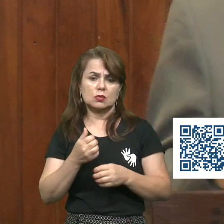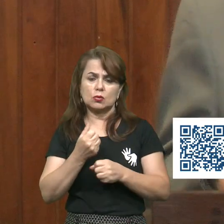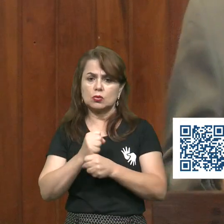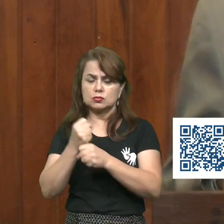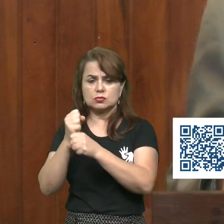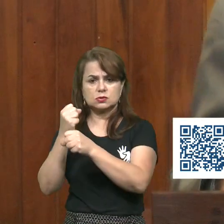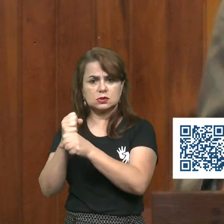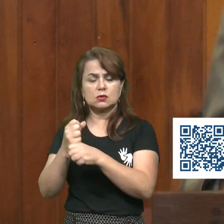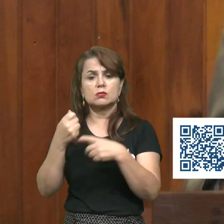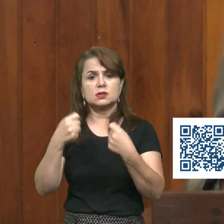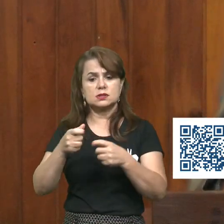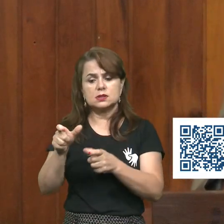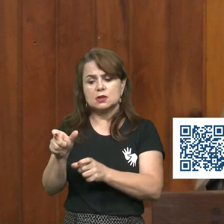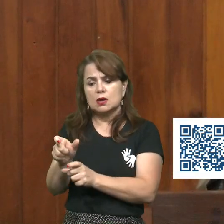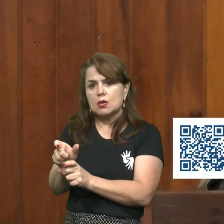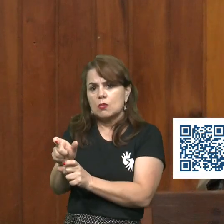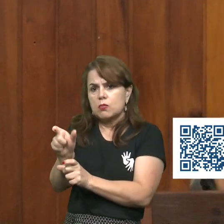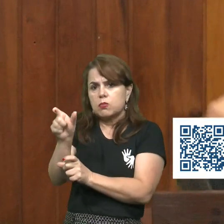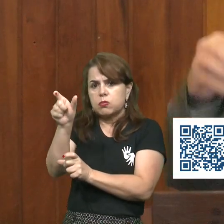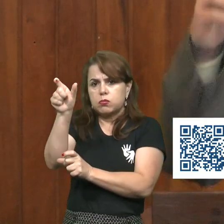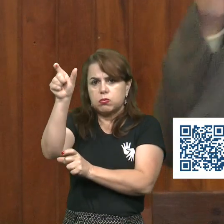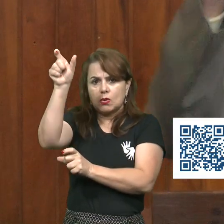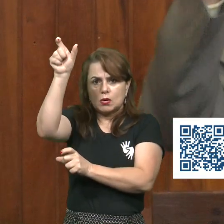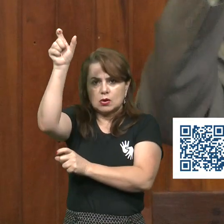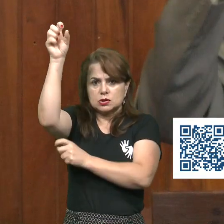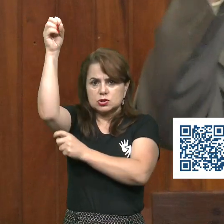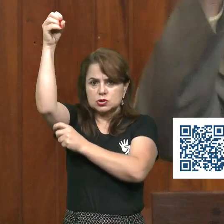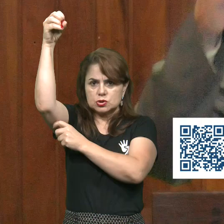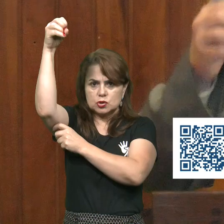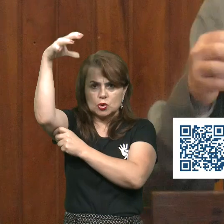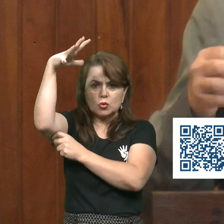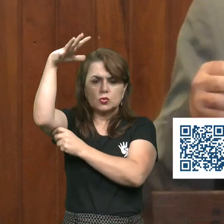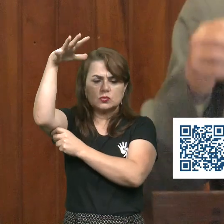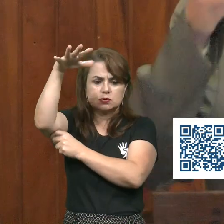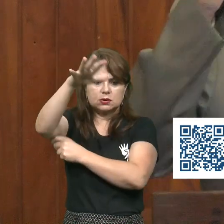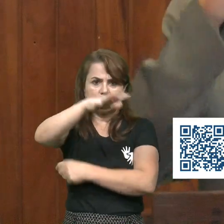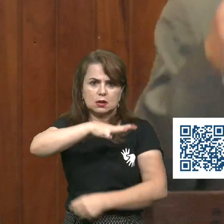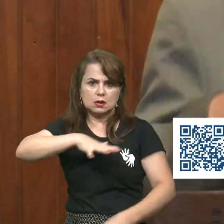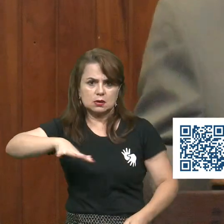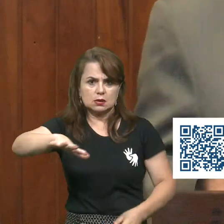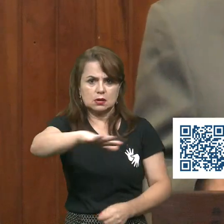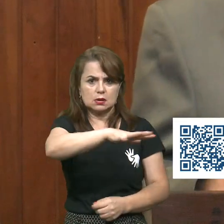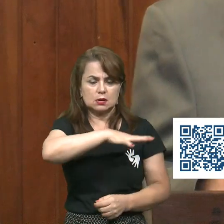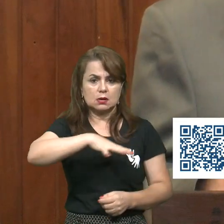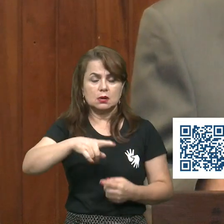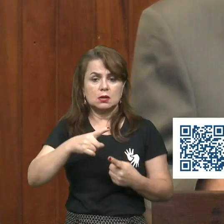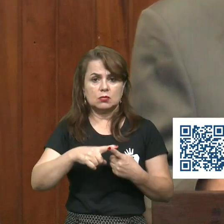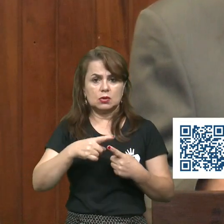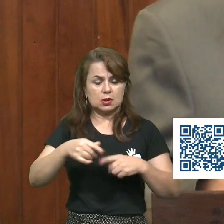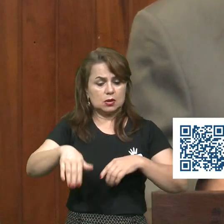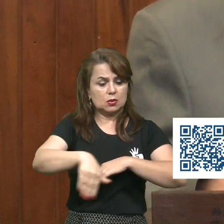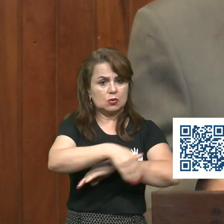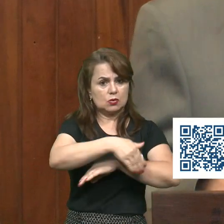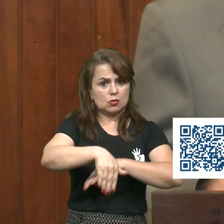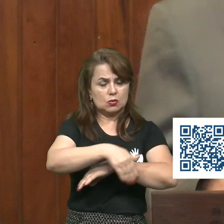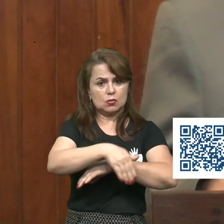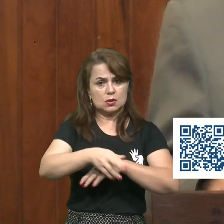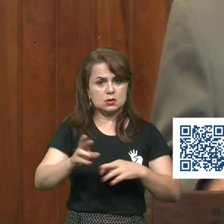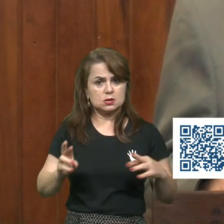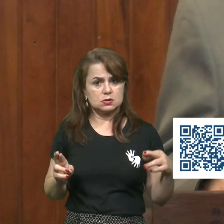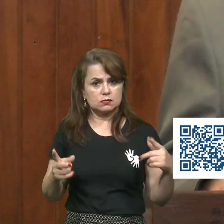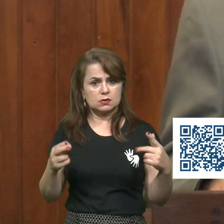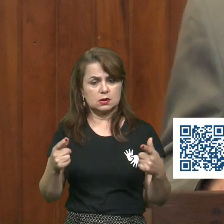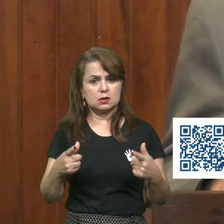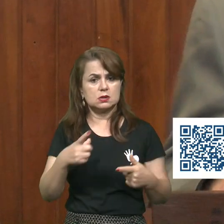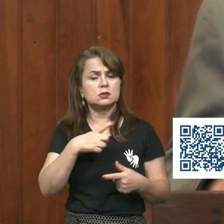de fornecimento de energia por parte da CPFL, pois outras ruas do Recreio Vale do Sol